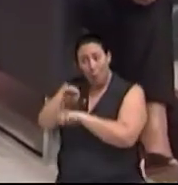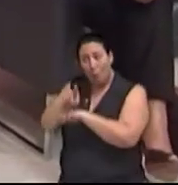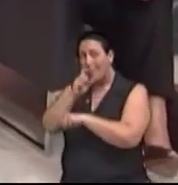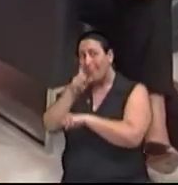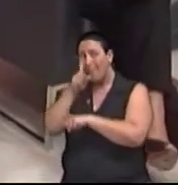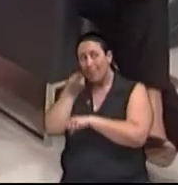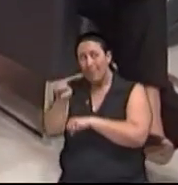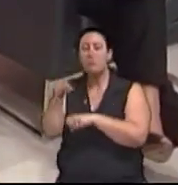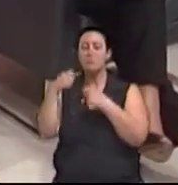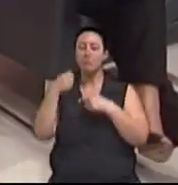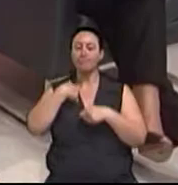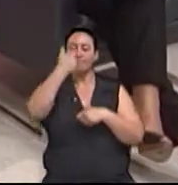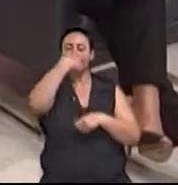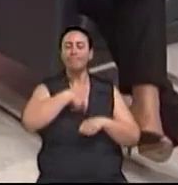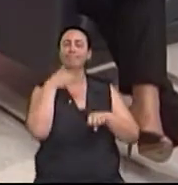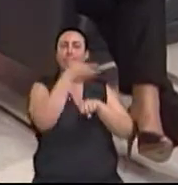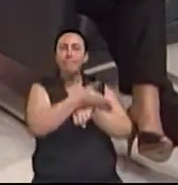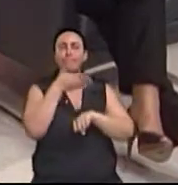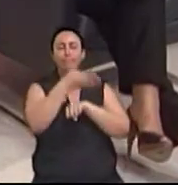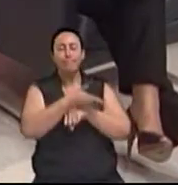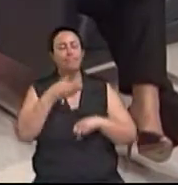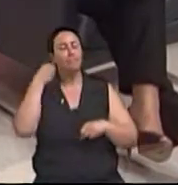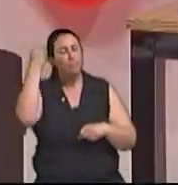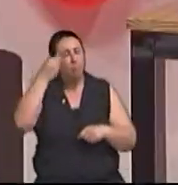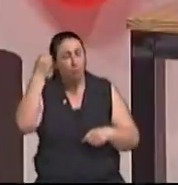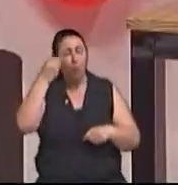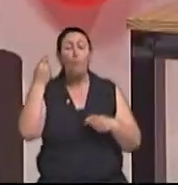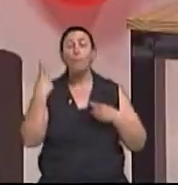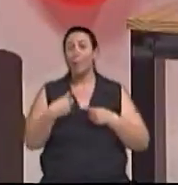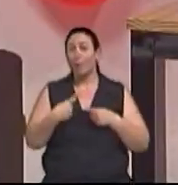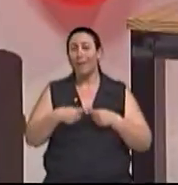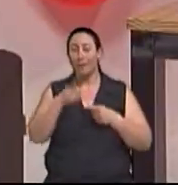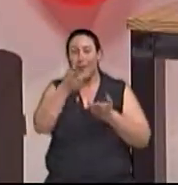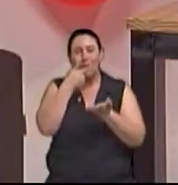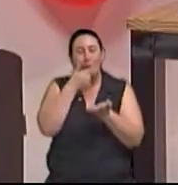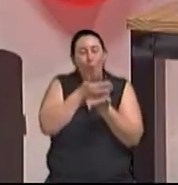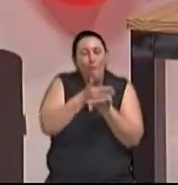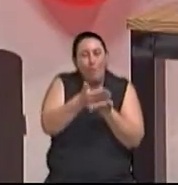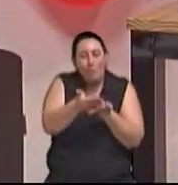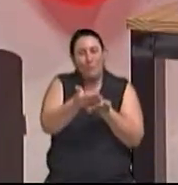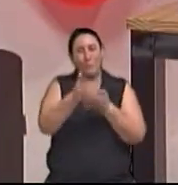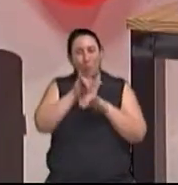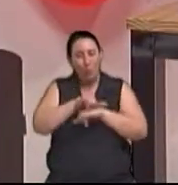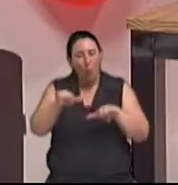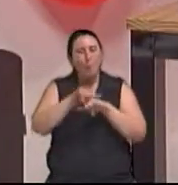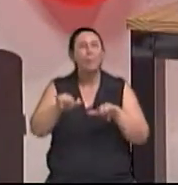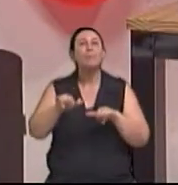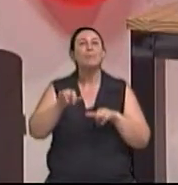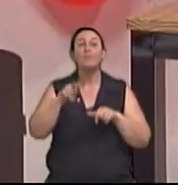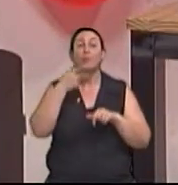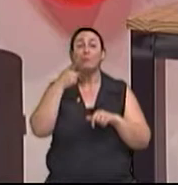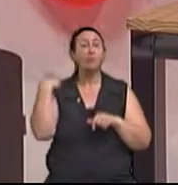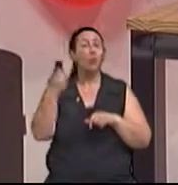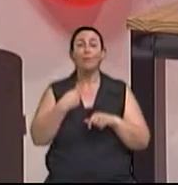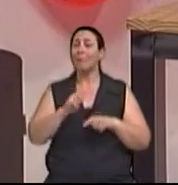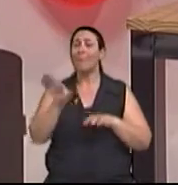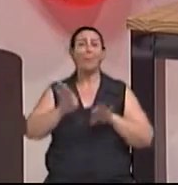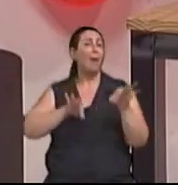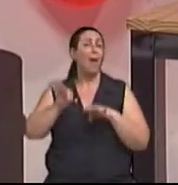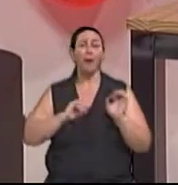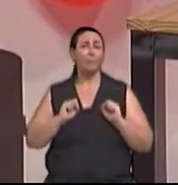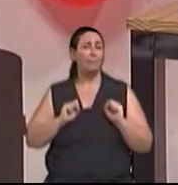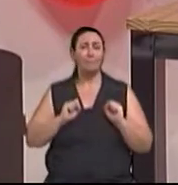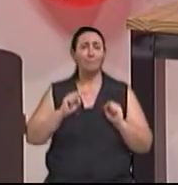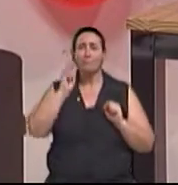não estamos preparados para ver como você disse bem no início do programa nós não estamos preparad para ver Digamos que nossos